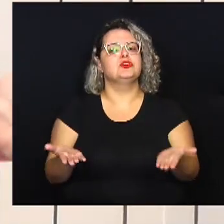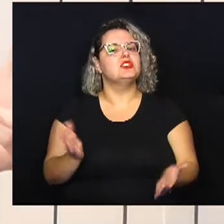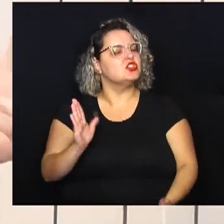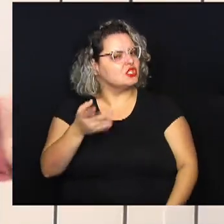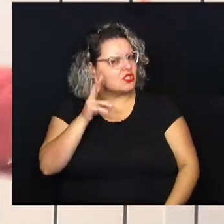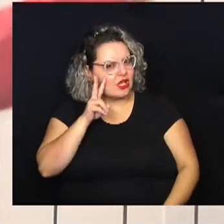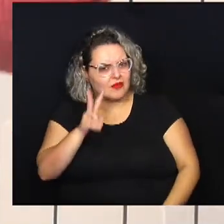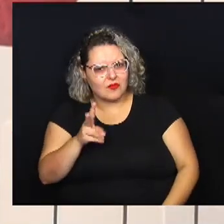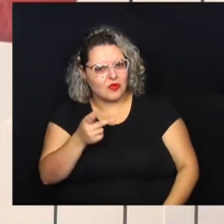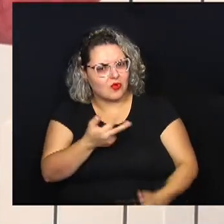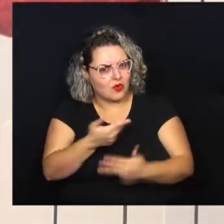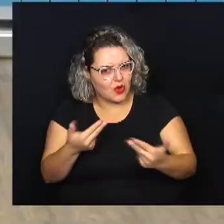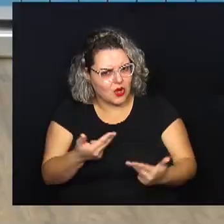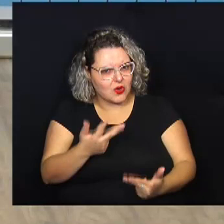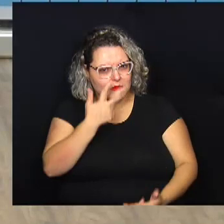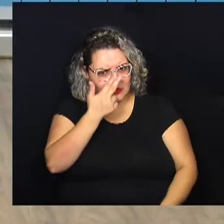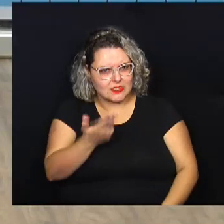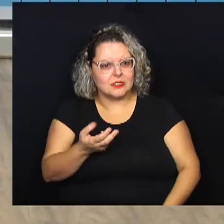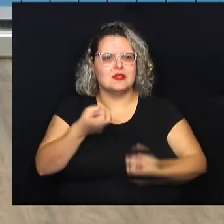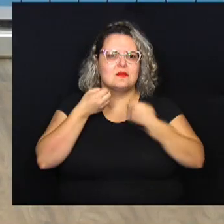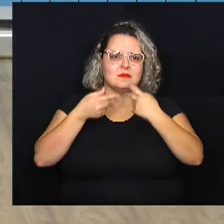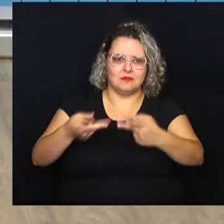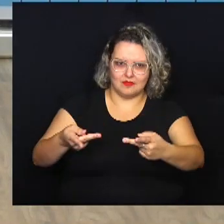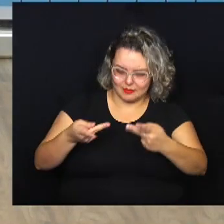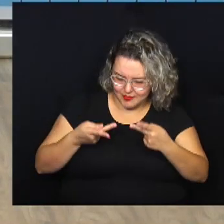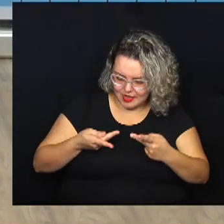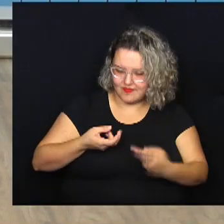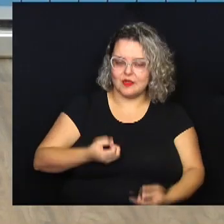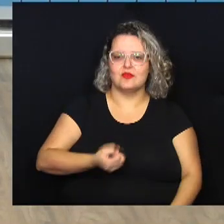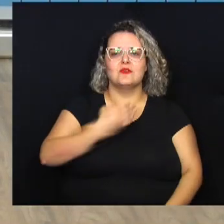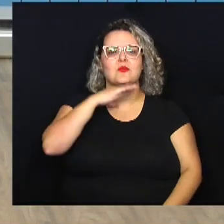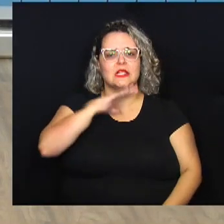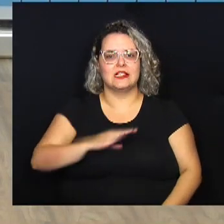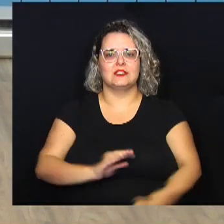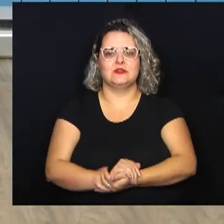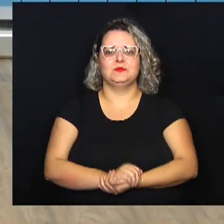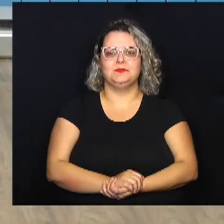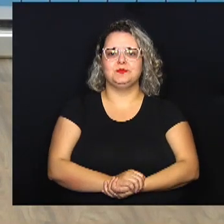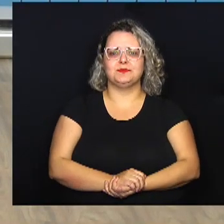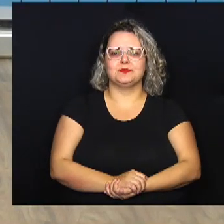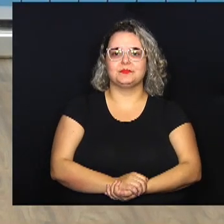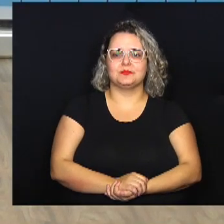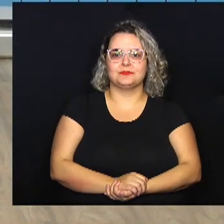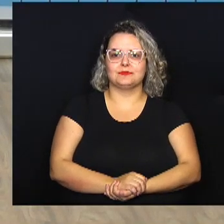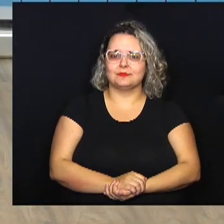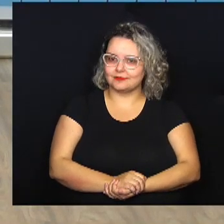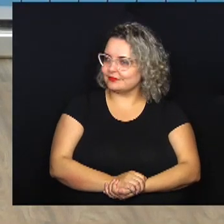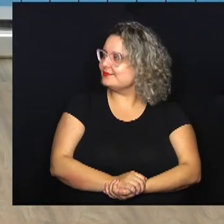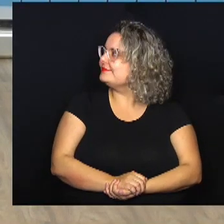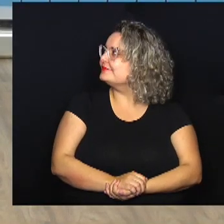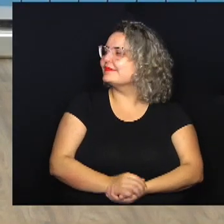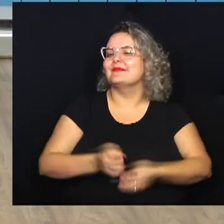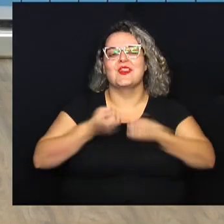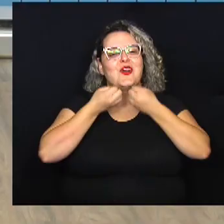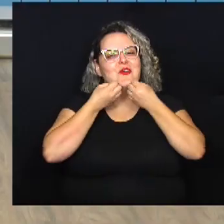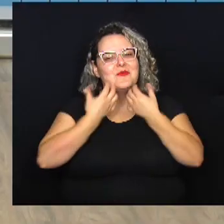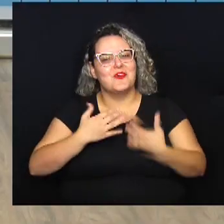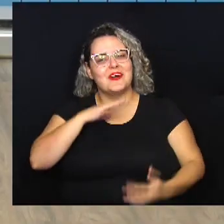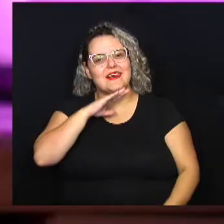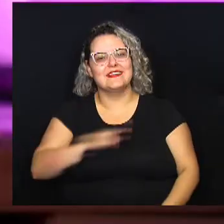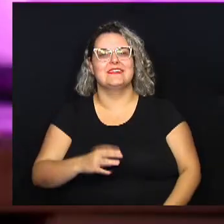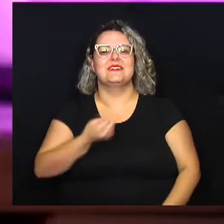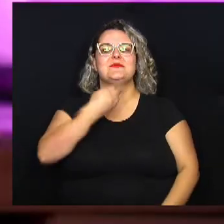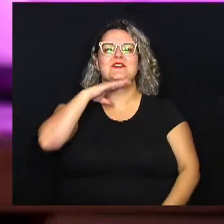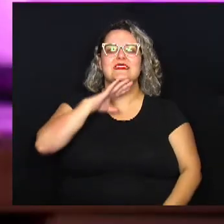visto algo parecido? Seja bem-vindo e boa tarde. Uma boa tarde a toda a audiência.